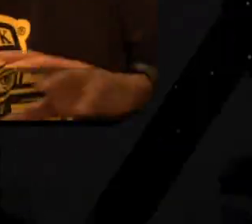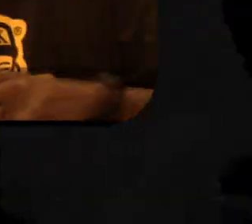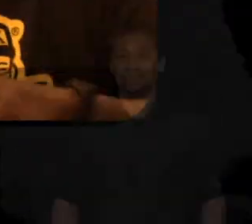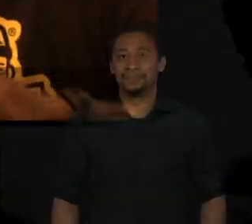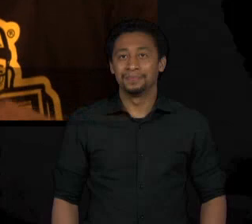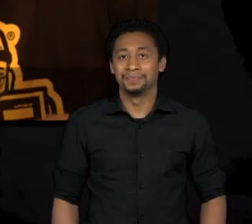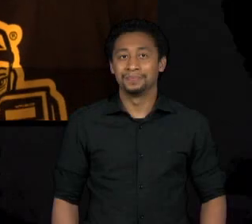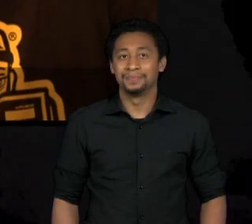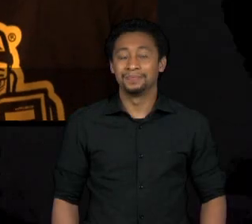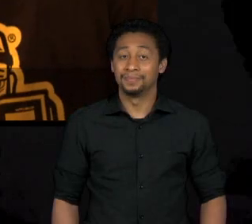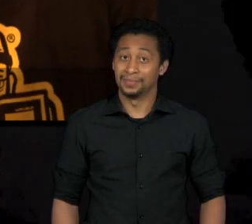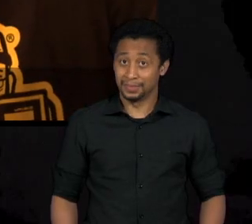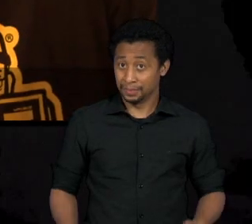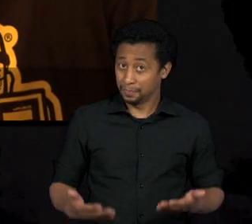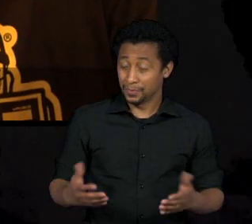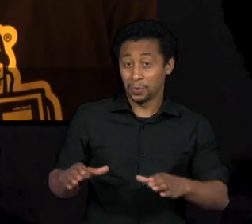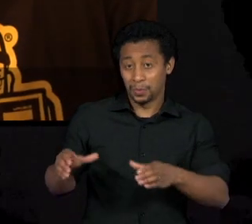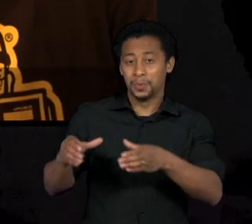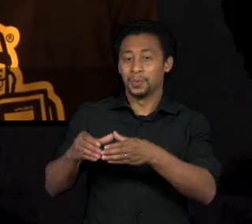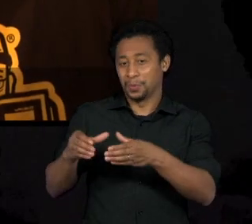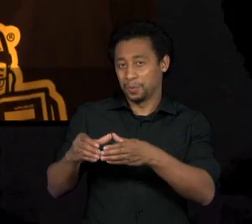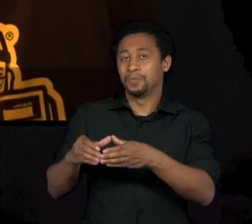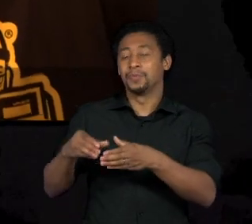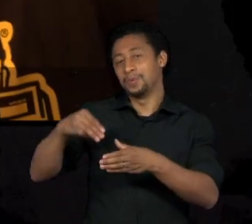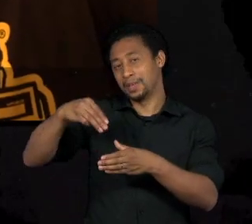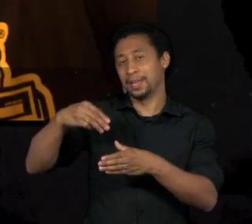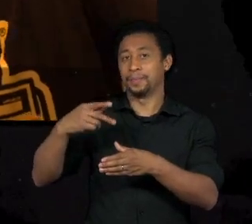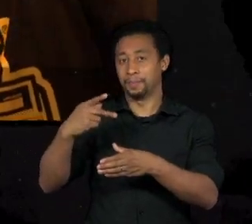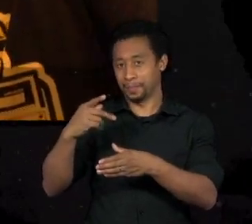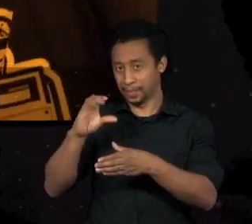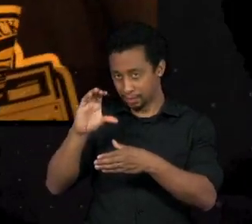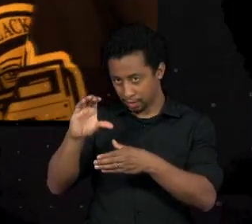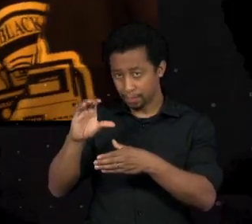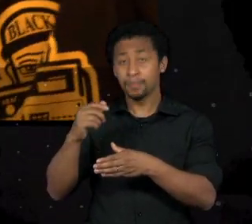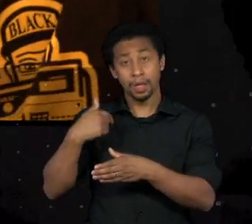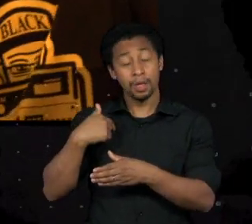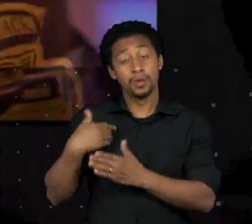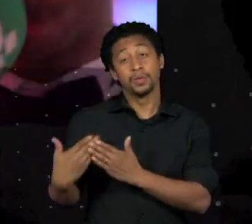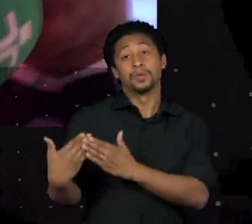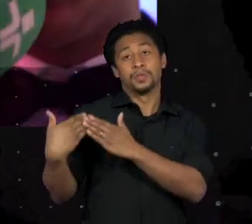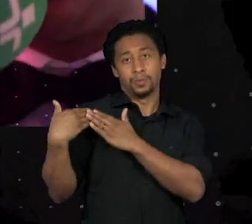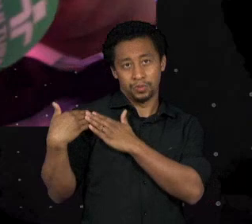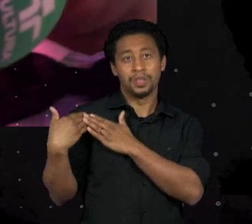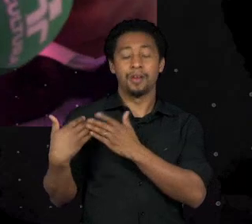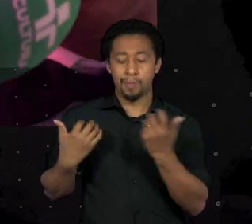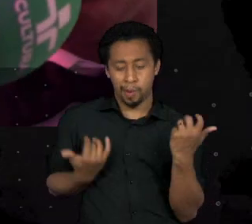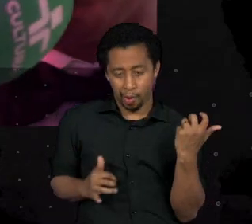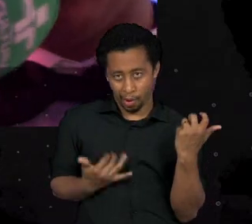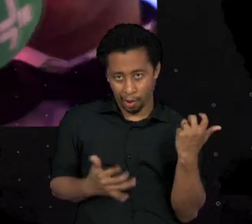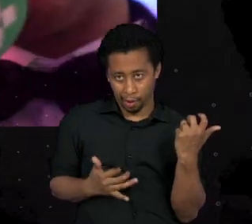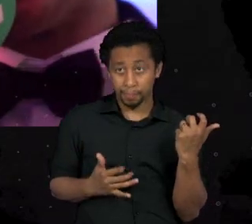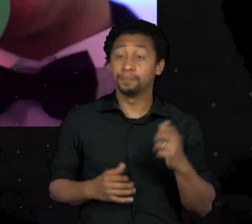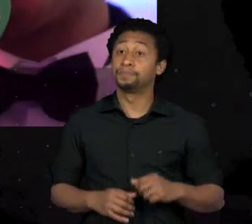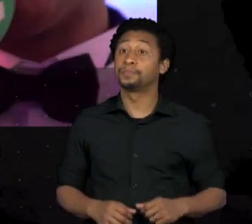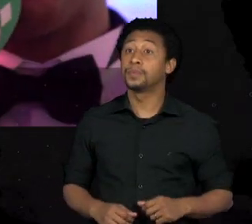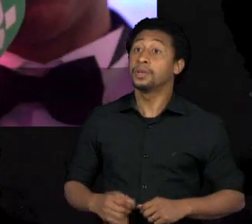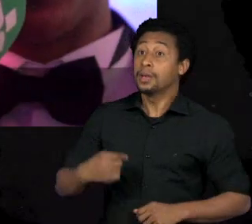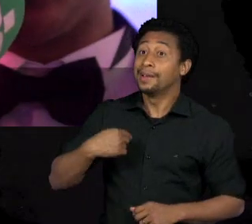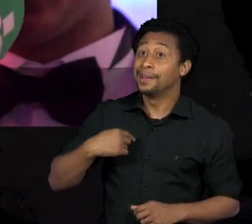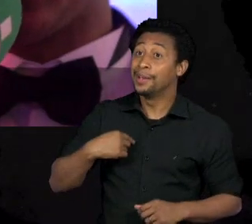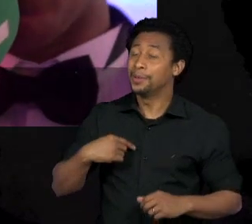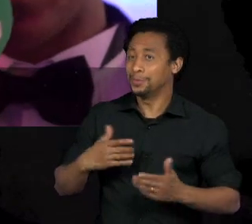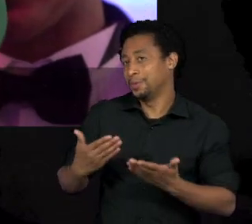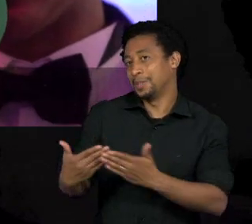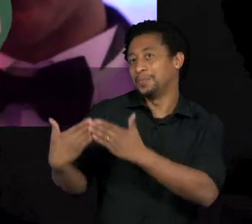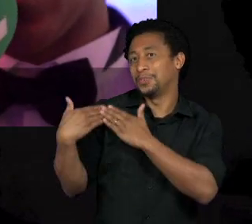Com a MPC, eu toco a parte do bassline, do baixo, né? Eu sou DJ, né? Responsável pela